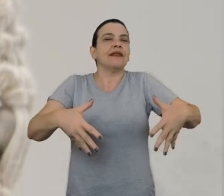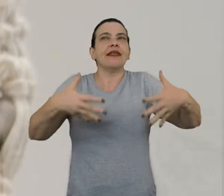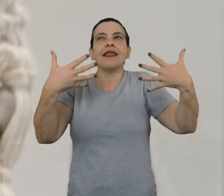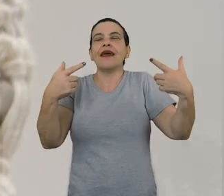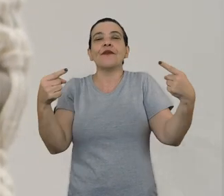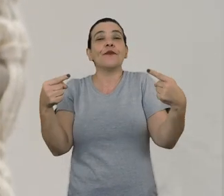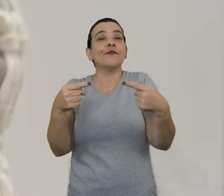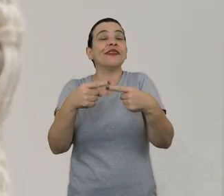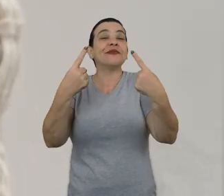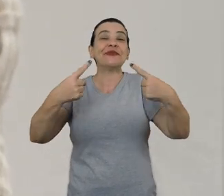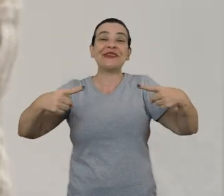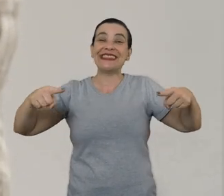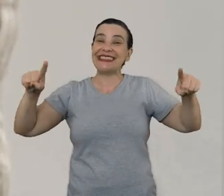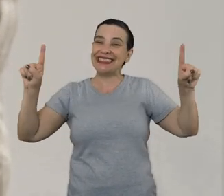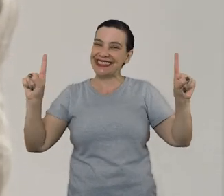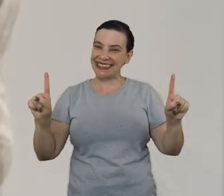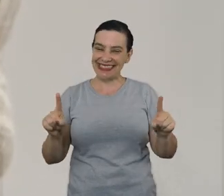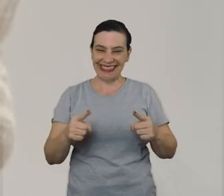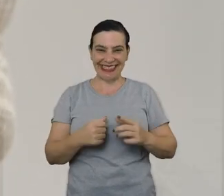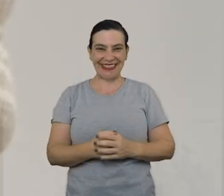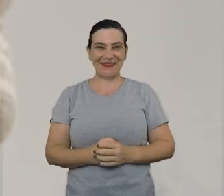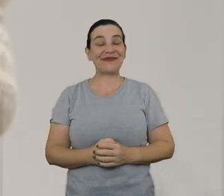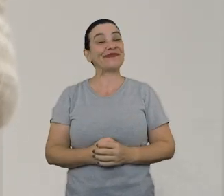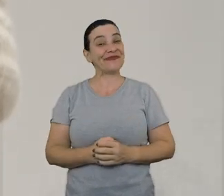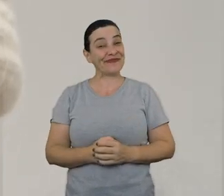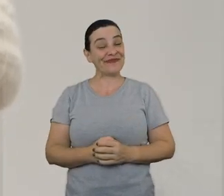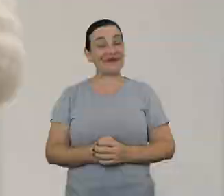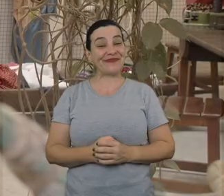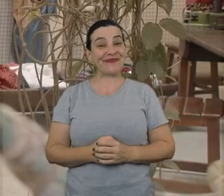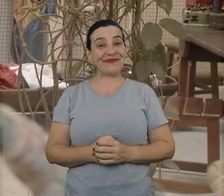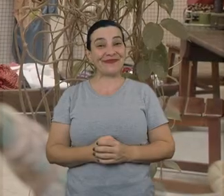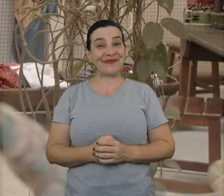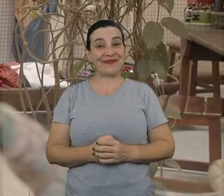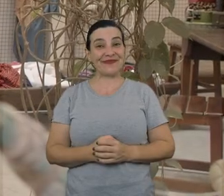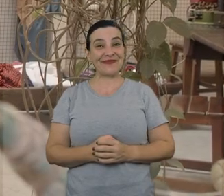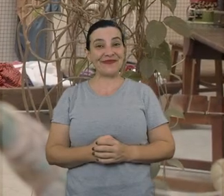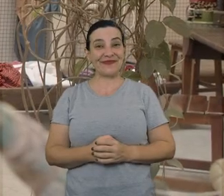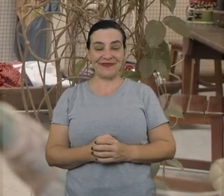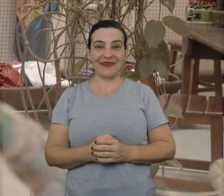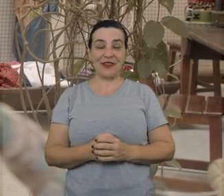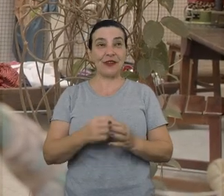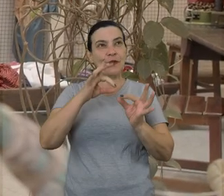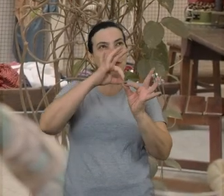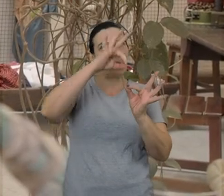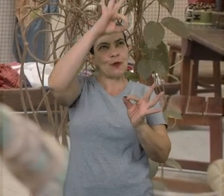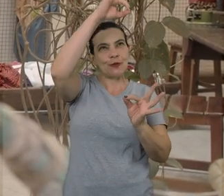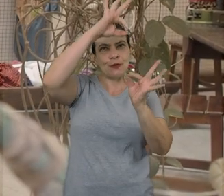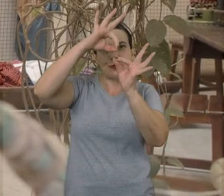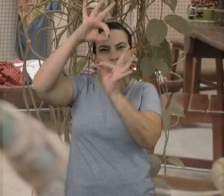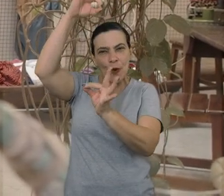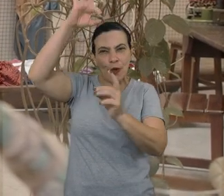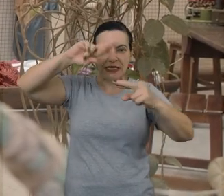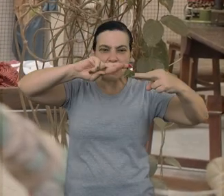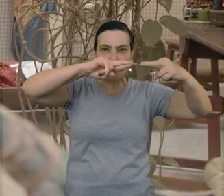Então, ele é bem, que eu chamo de cordões. E esses cordões, eu chamo, cada cordão